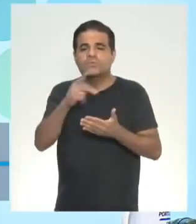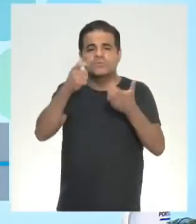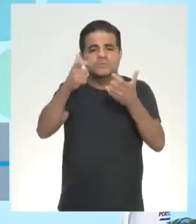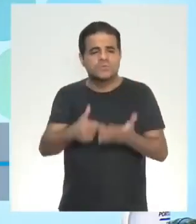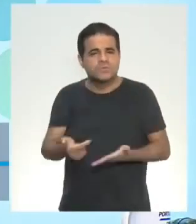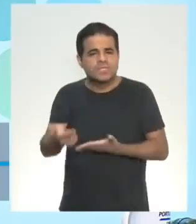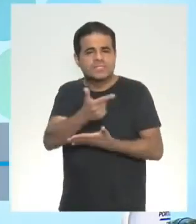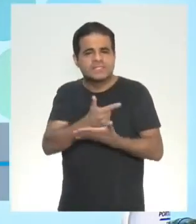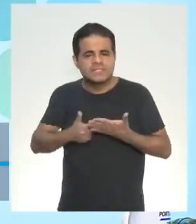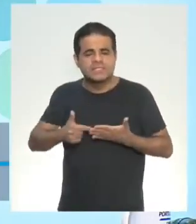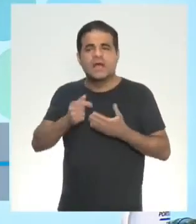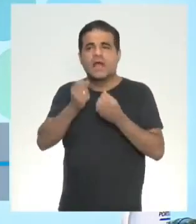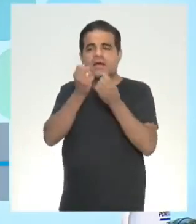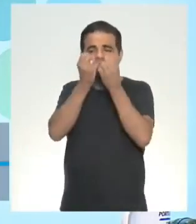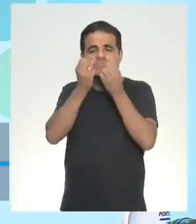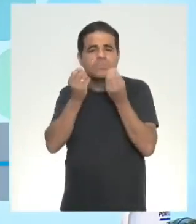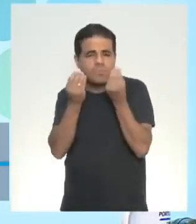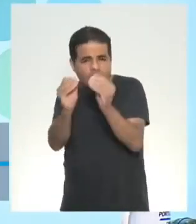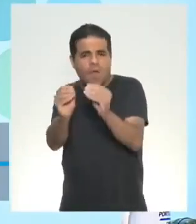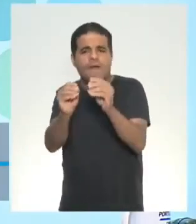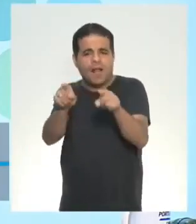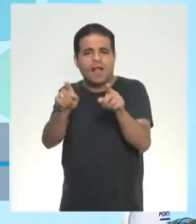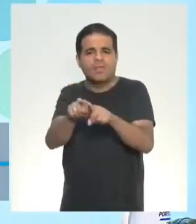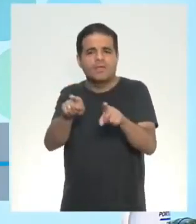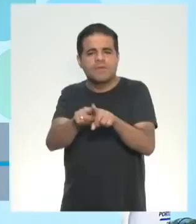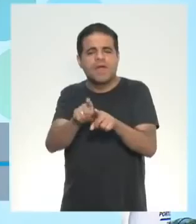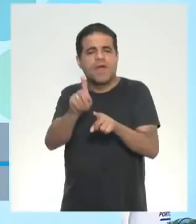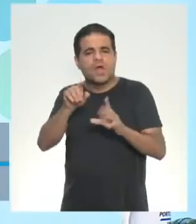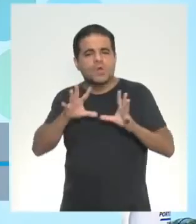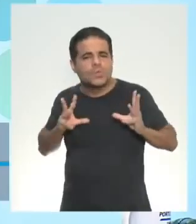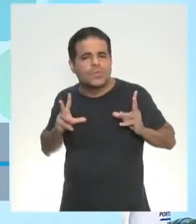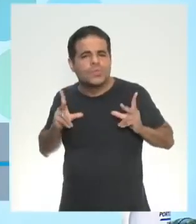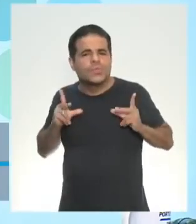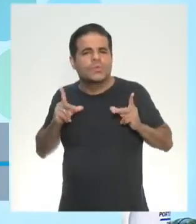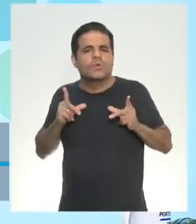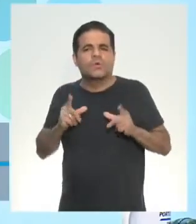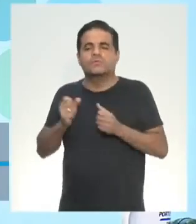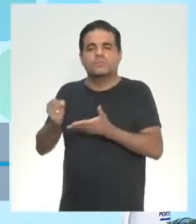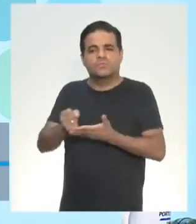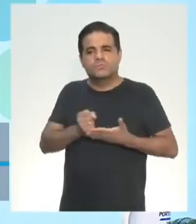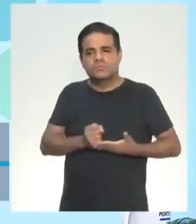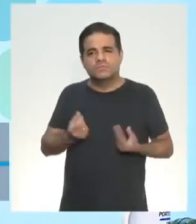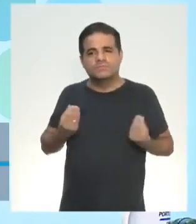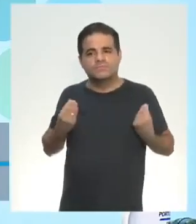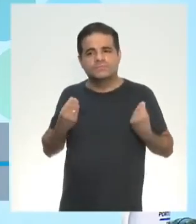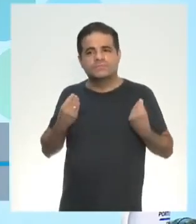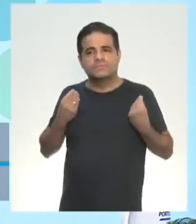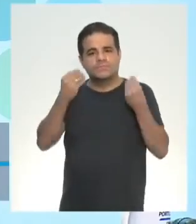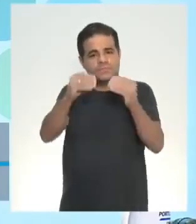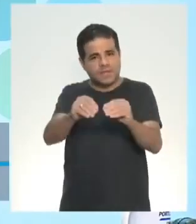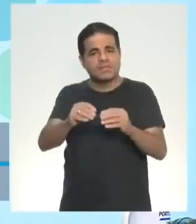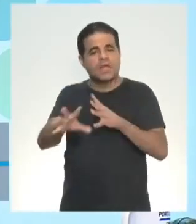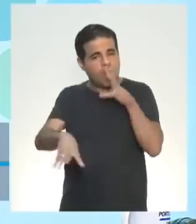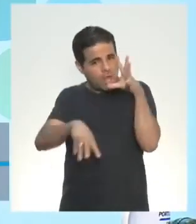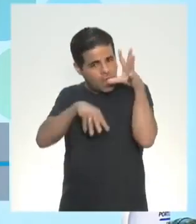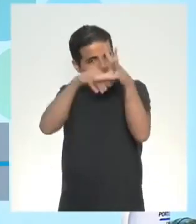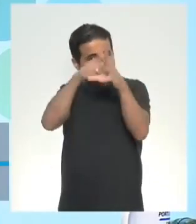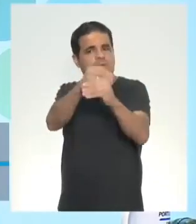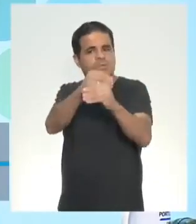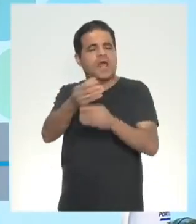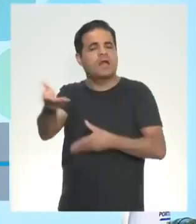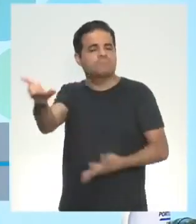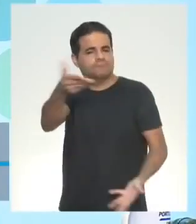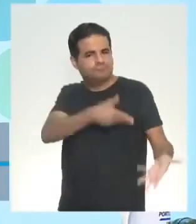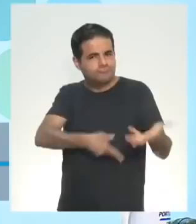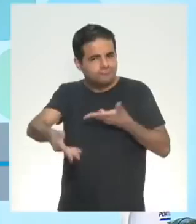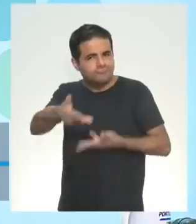dos Simpsons, eu coloquei lá também. Então, tudo que eu pude trazer, coloquei ali no Instagram para complementar, para a gente trocar essas